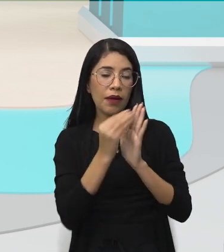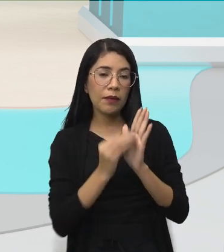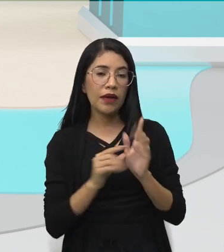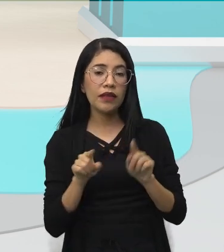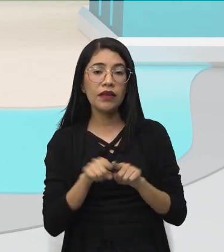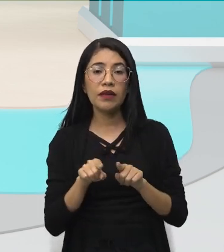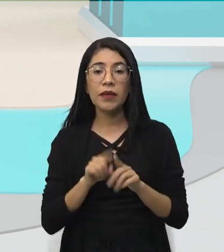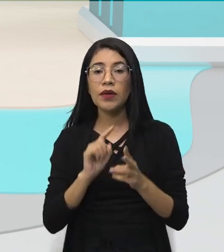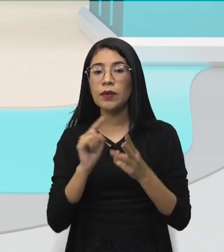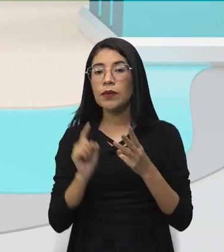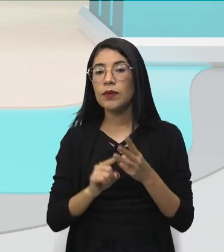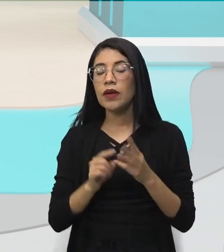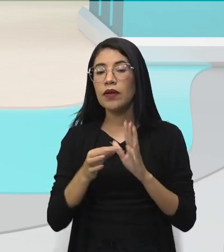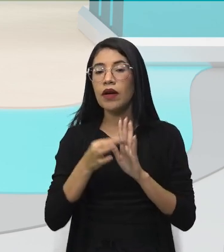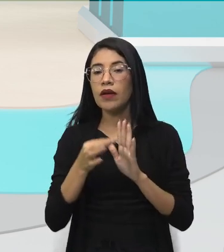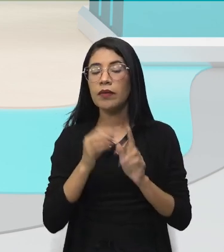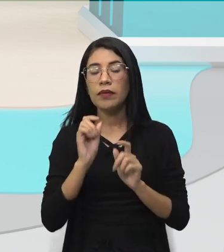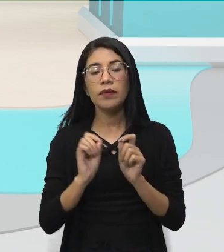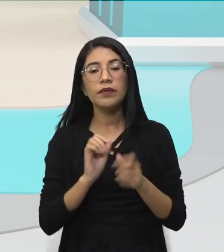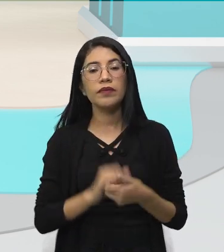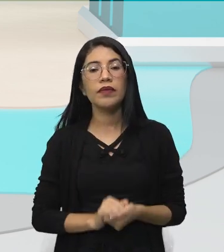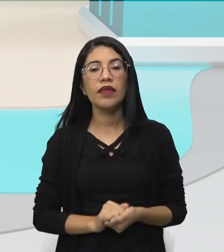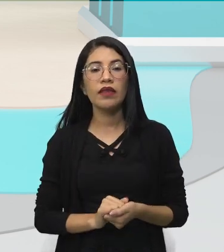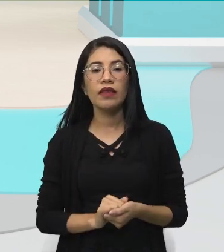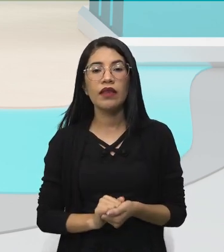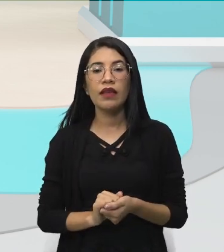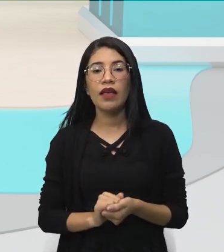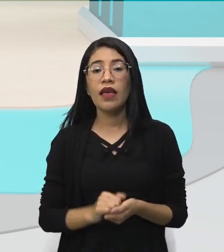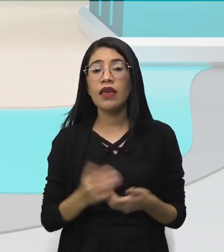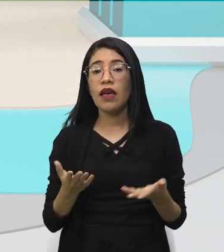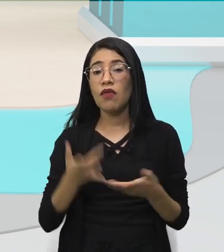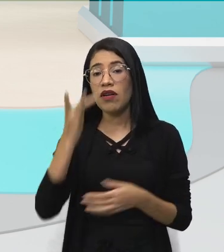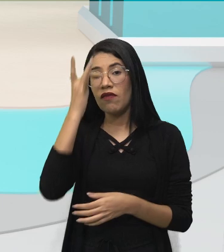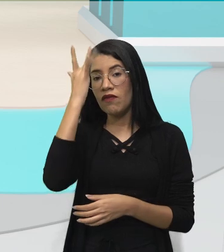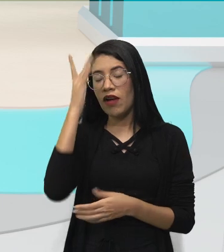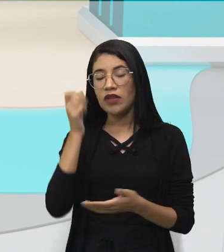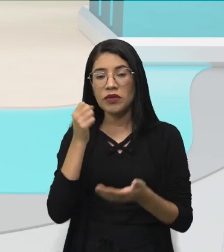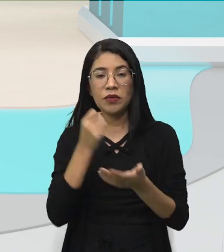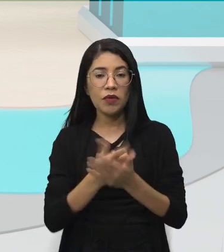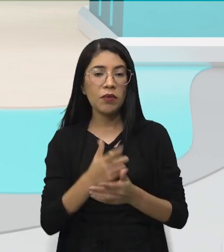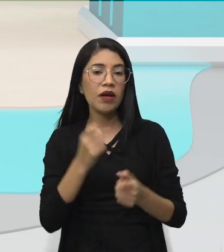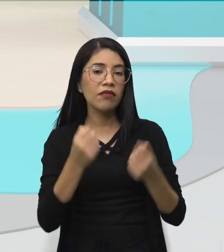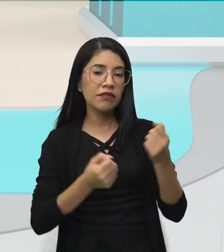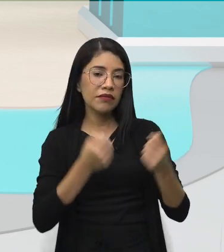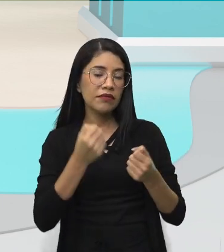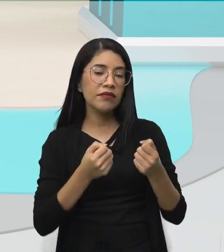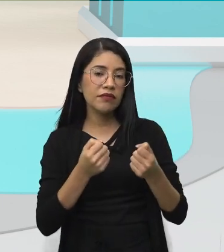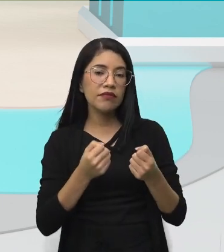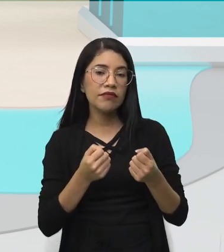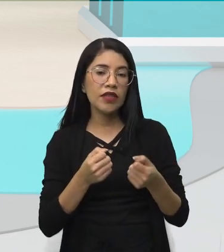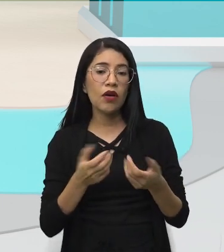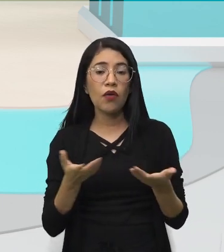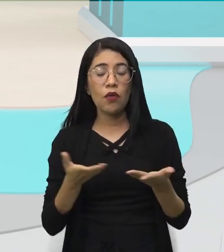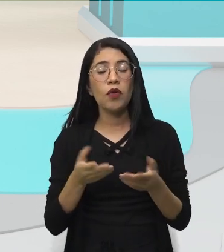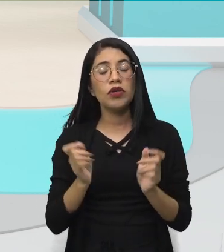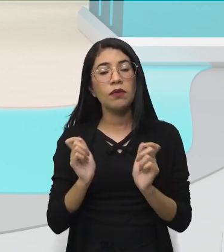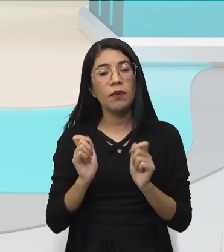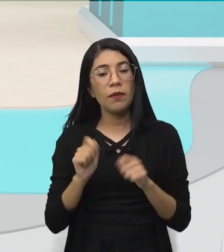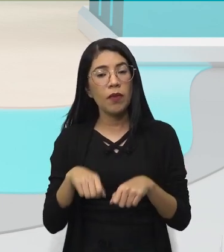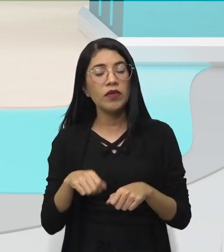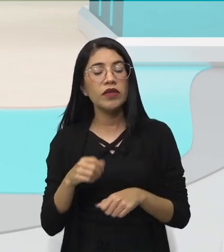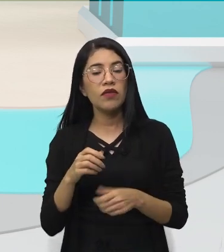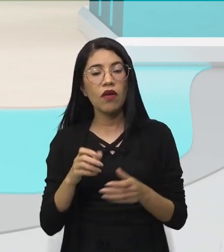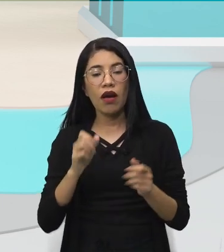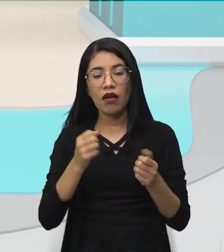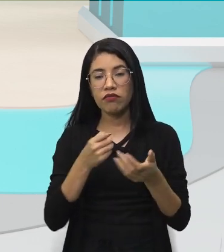outro argumento, né, falando sobre a facilidade de tirar um carro hoje em dia. Hoje em dia, você consegue